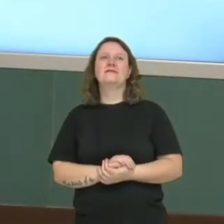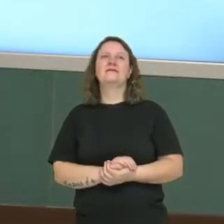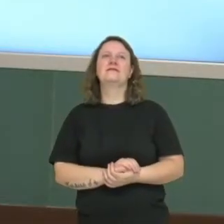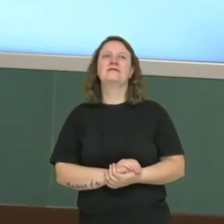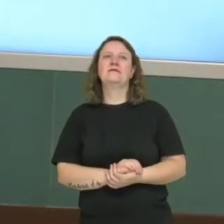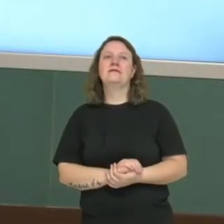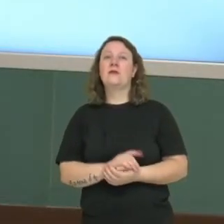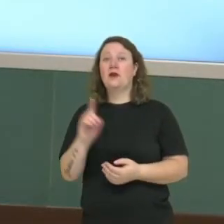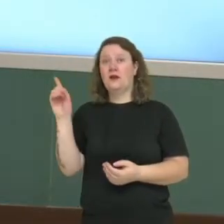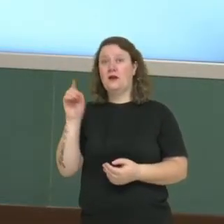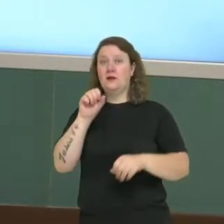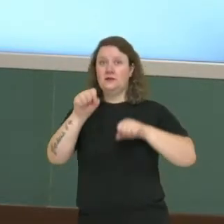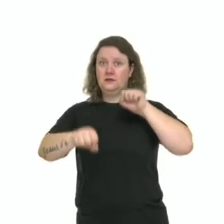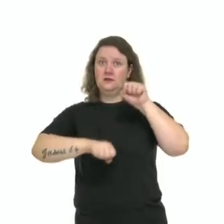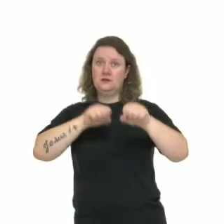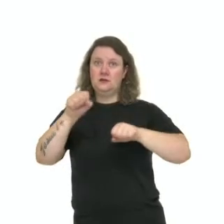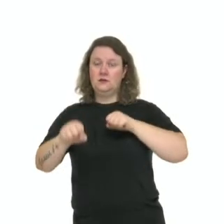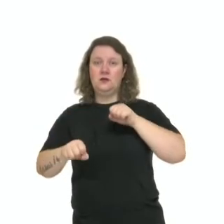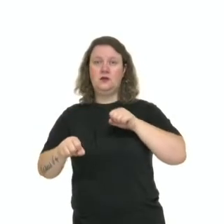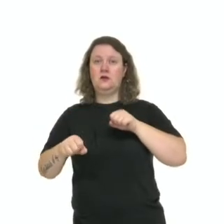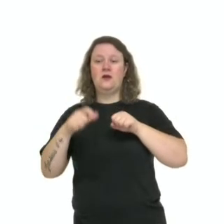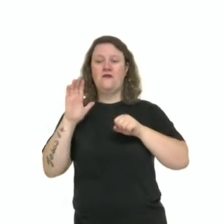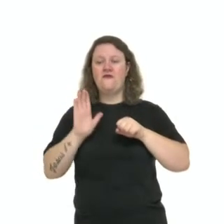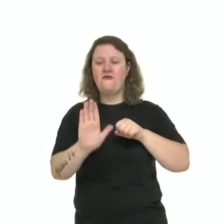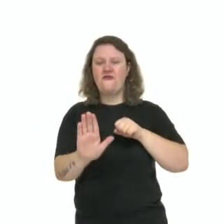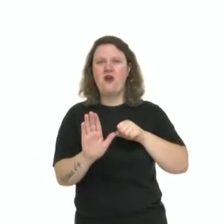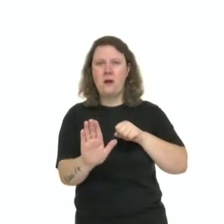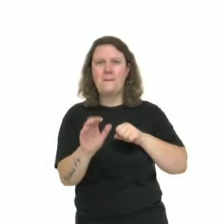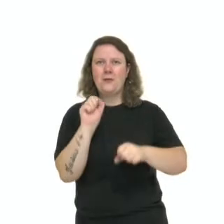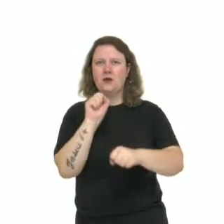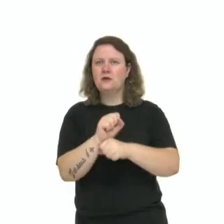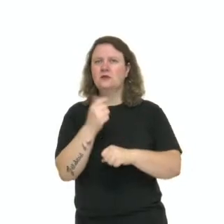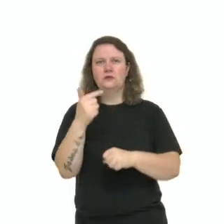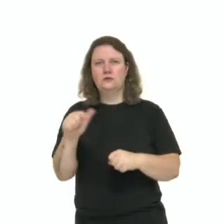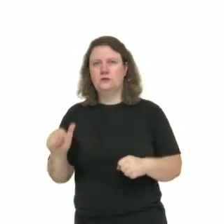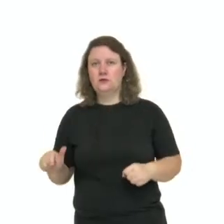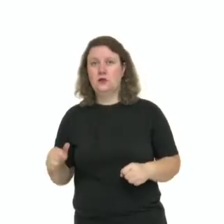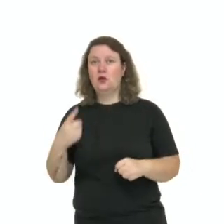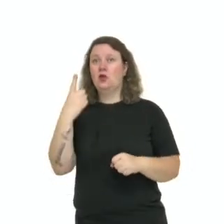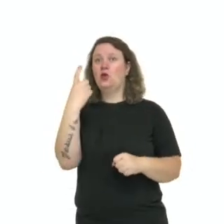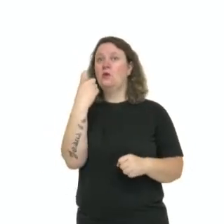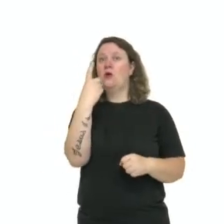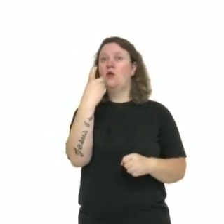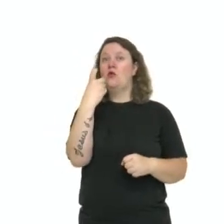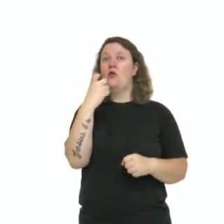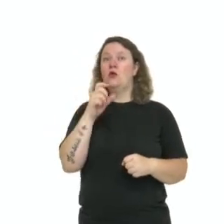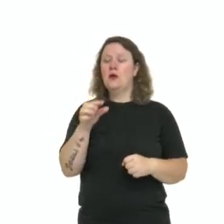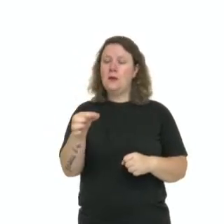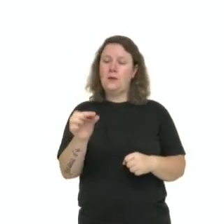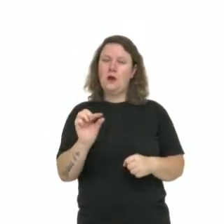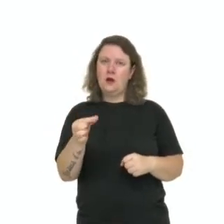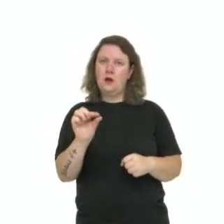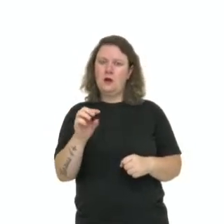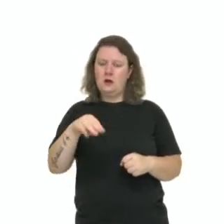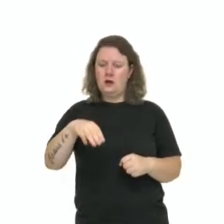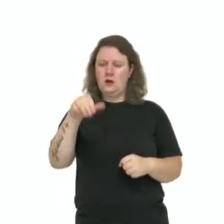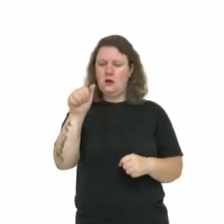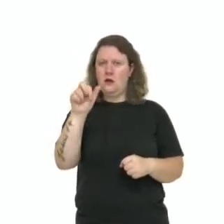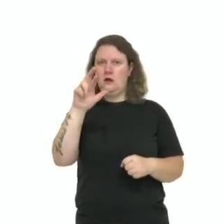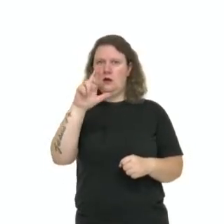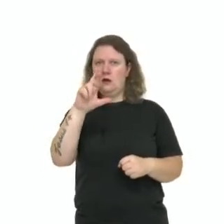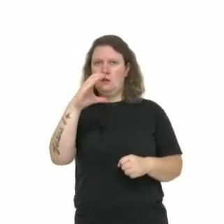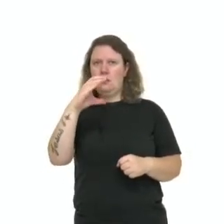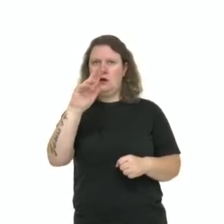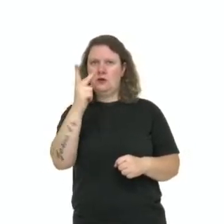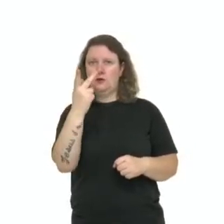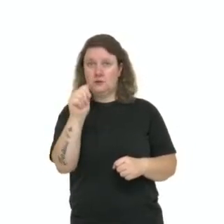As bicicletas da pista não possuem freio e contam com apenas uma marcha. Devido à alta velocidade atingida pelos atletas